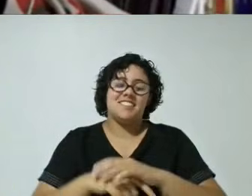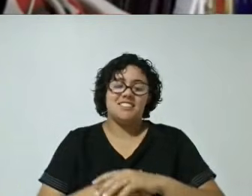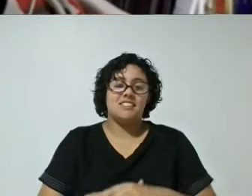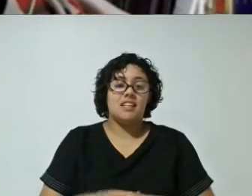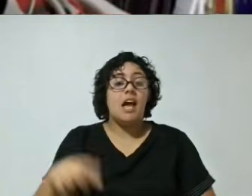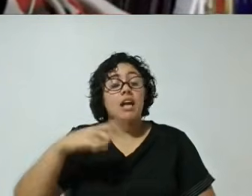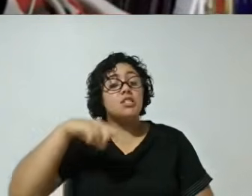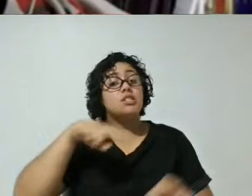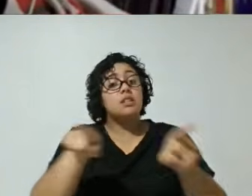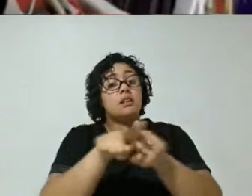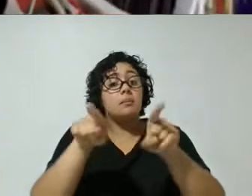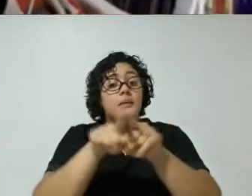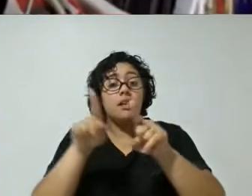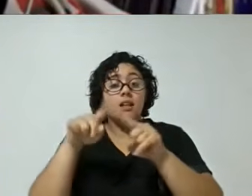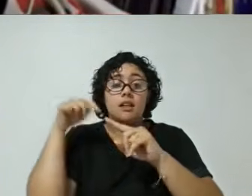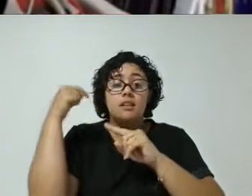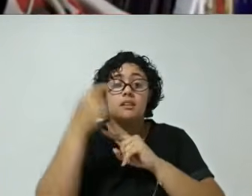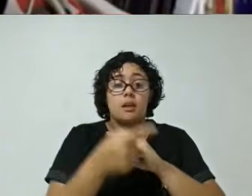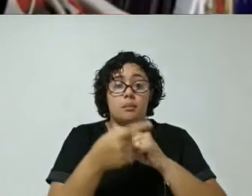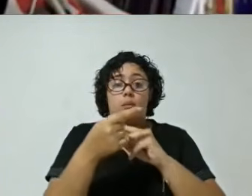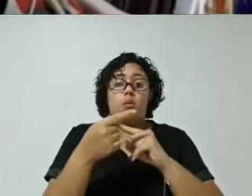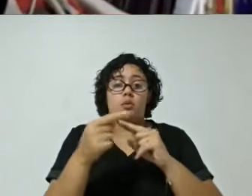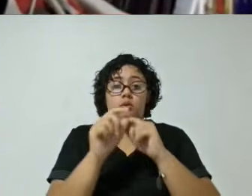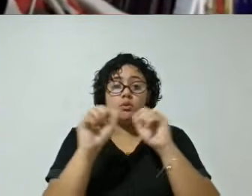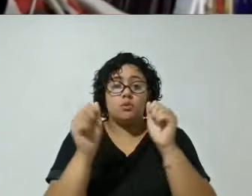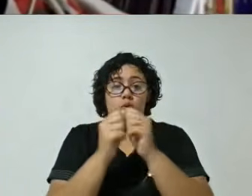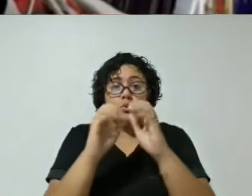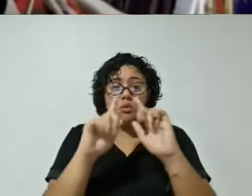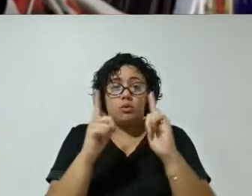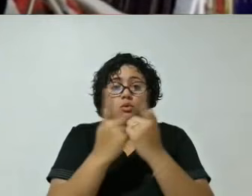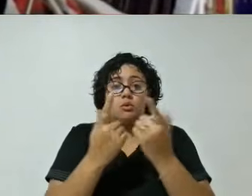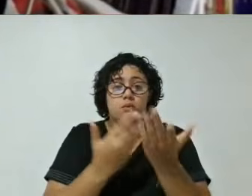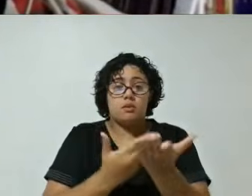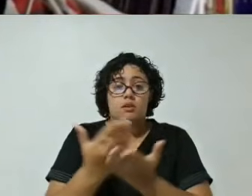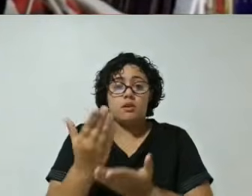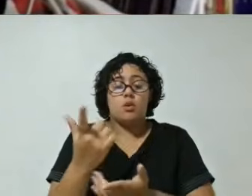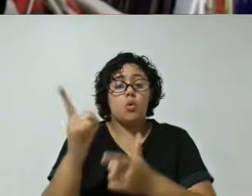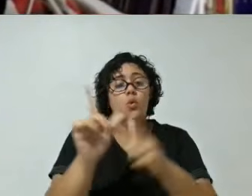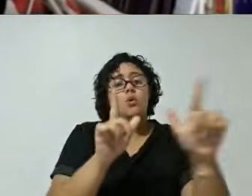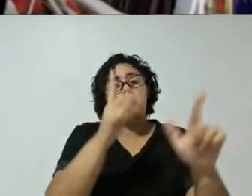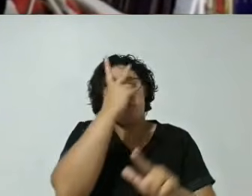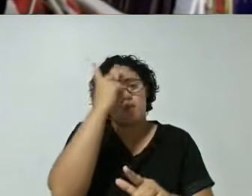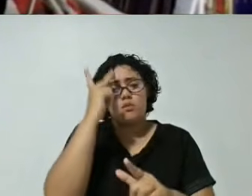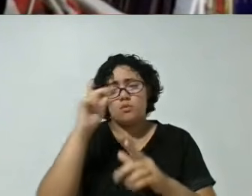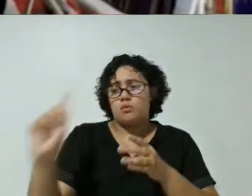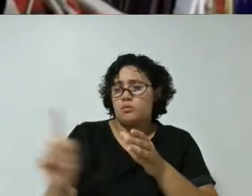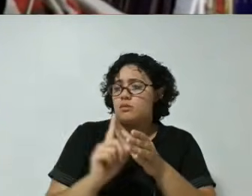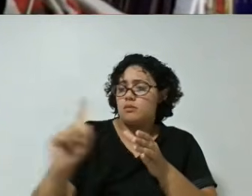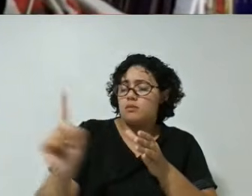também depois, com esse grupo inicial, né, houve outras pessoas que foram chegando, como